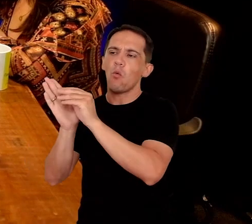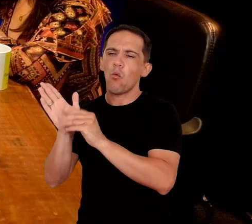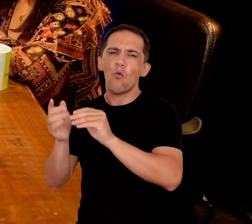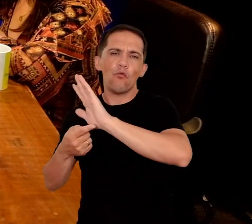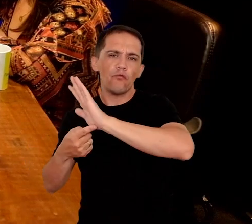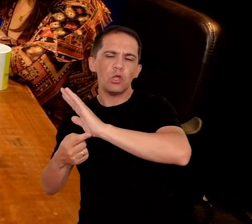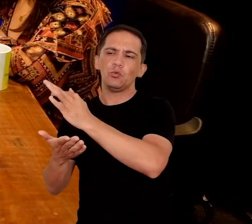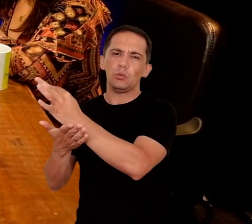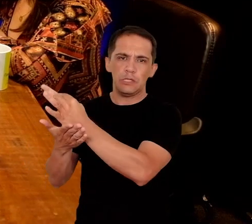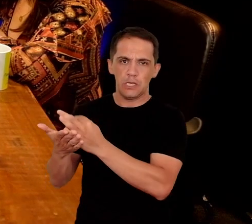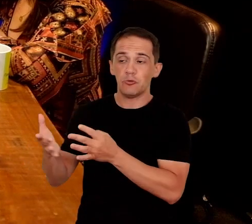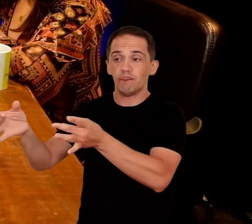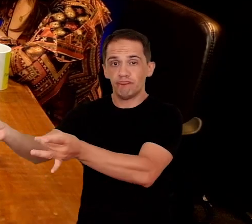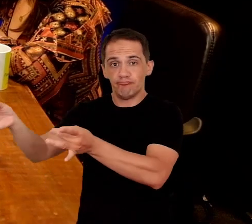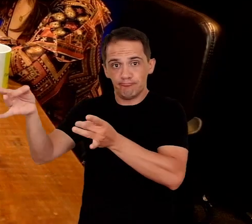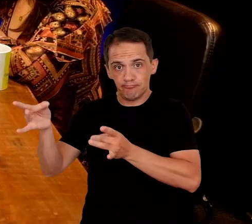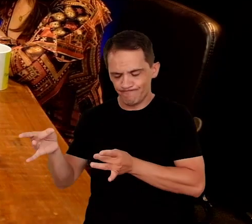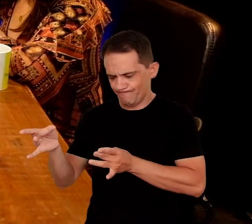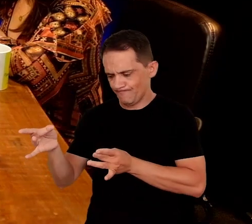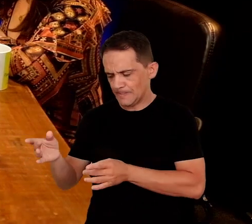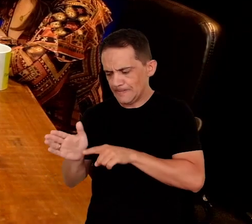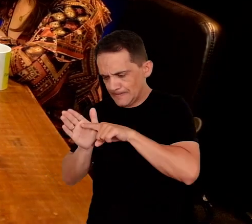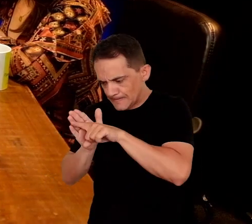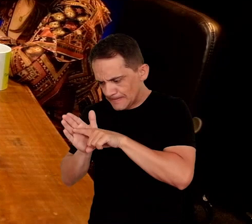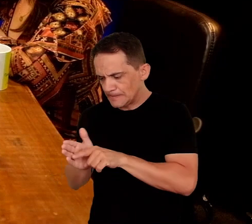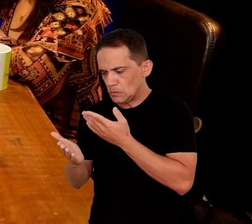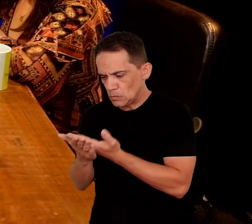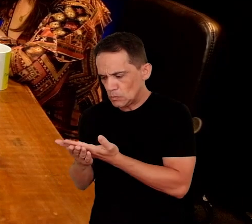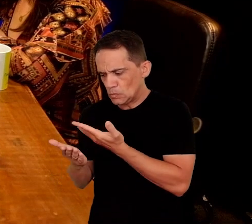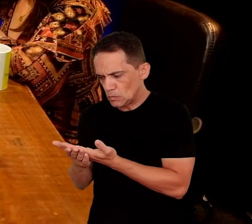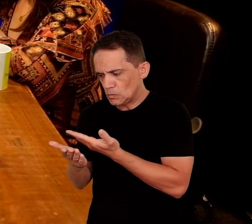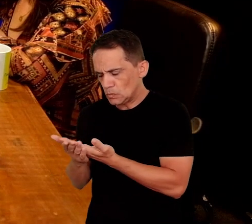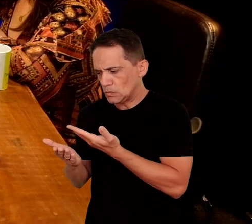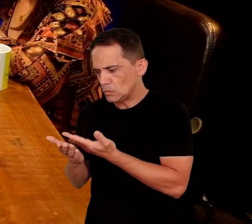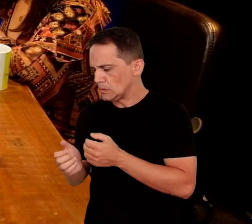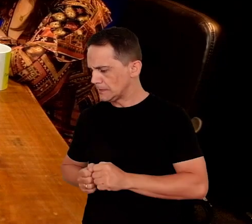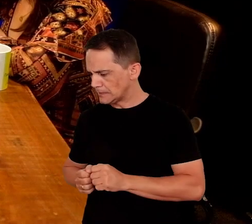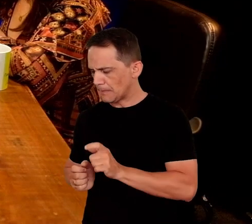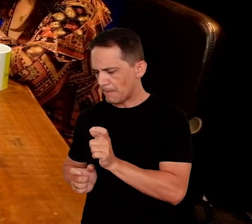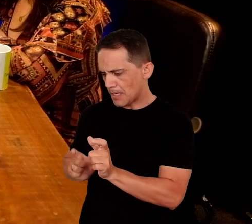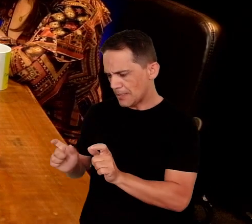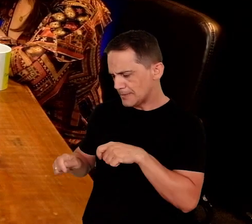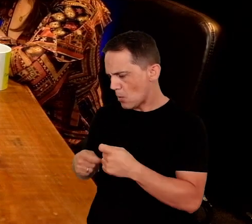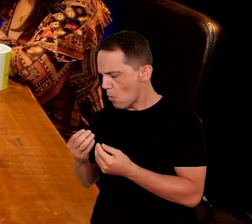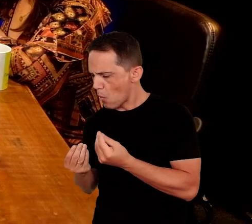pesquisa sinais, pesquisa o significado talvez de algum termo que a gente não conheça, até mesmo termo do português, né?